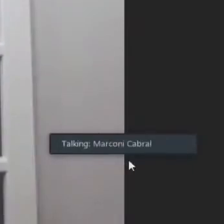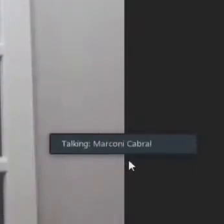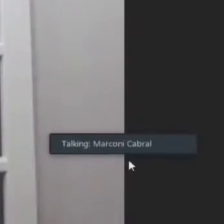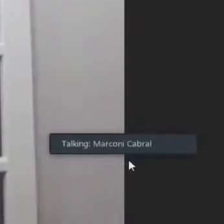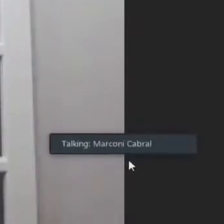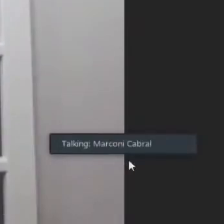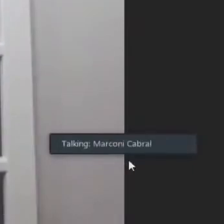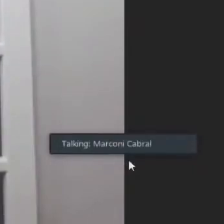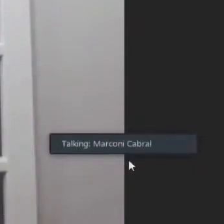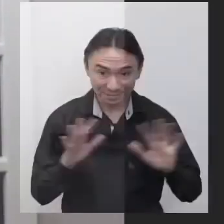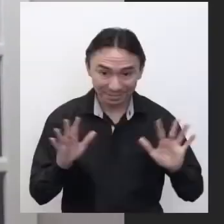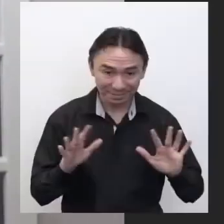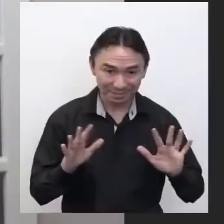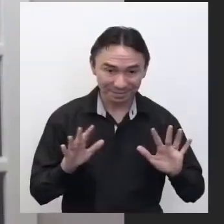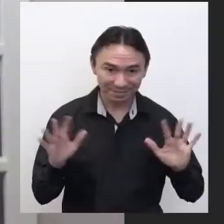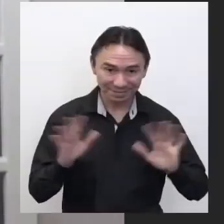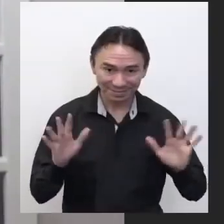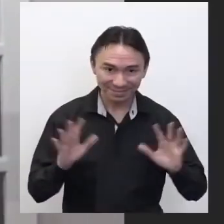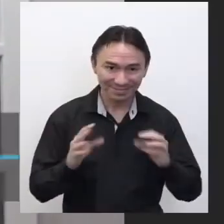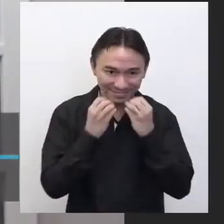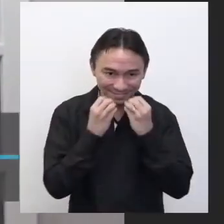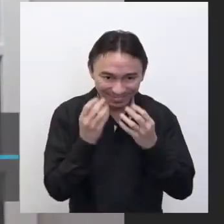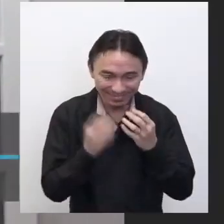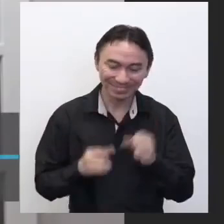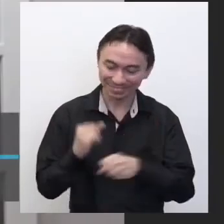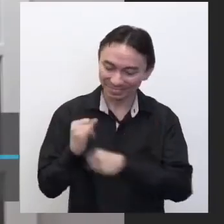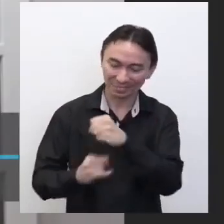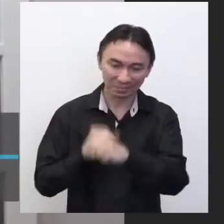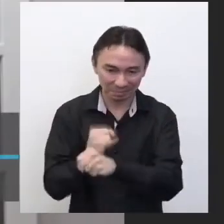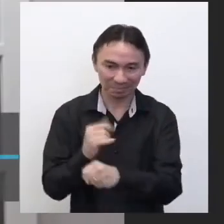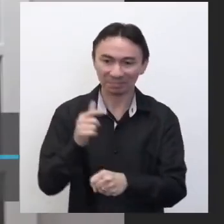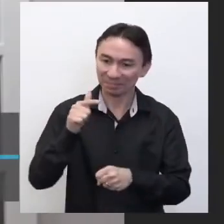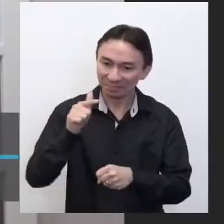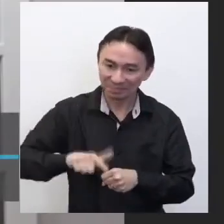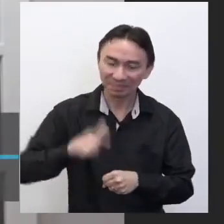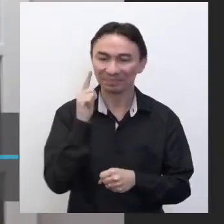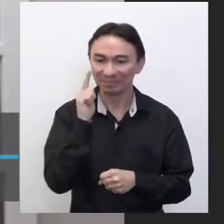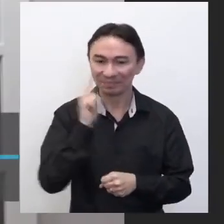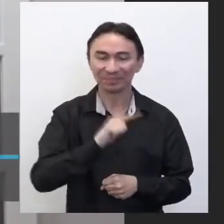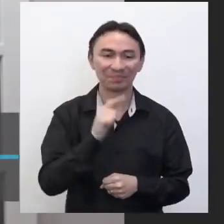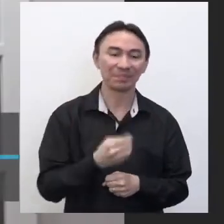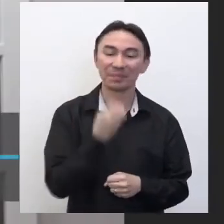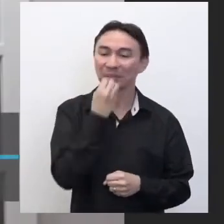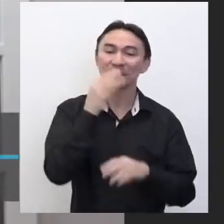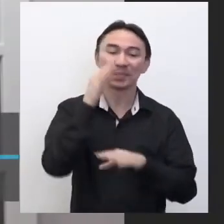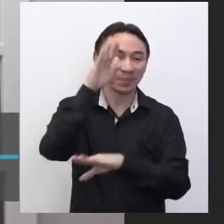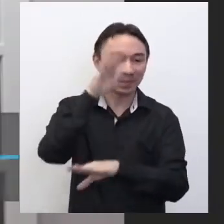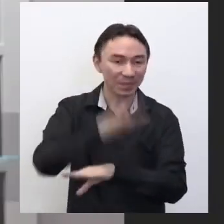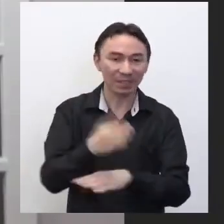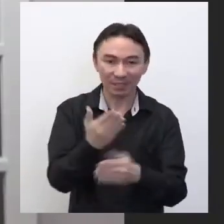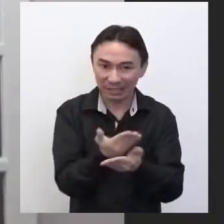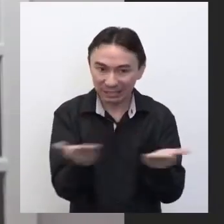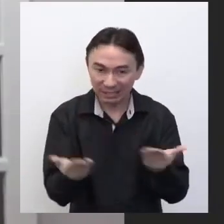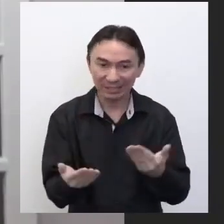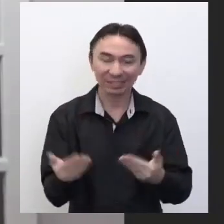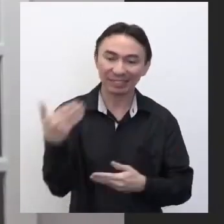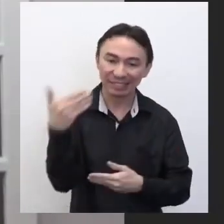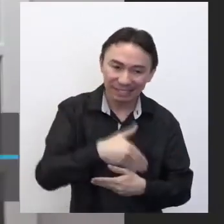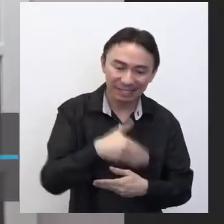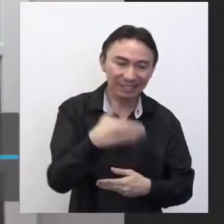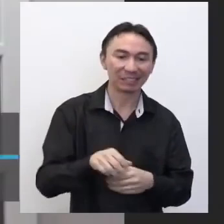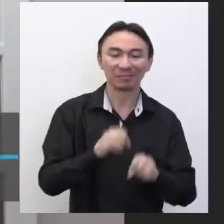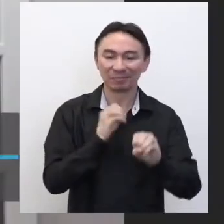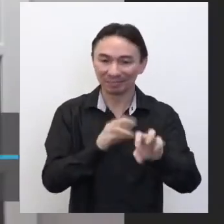Olá, gente, com o nosso link aí restabelecido. Mais uma vez, boa tarde a vocês. Sejam bem-vindos à nossa aula de filosofia com a professora Maria